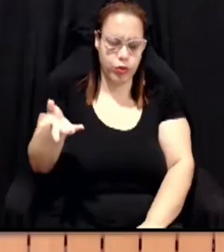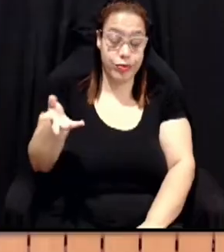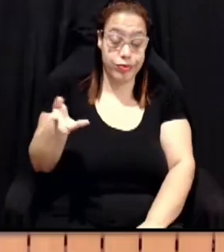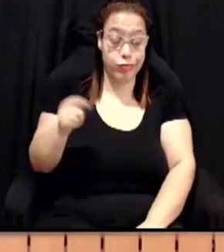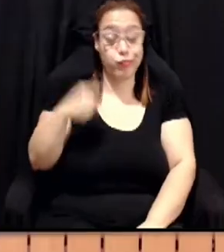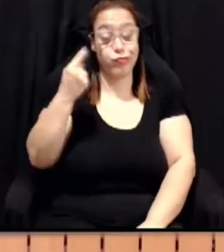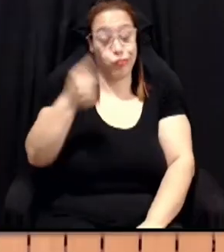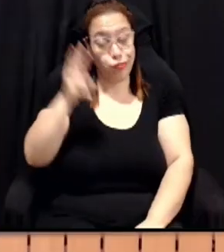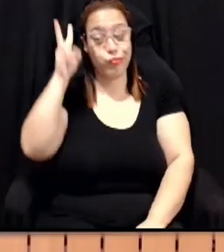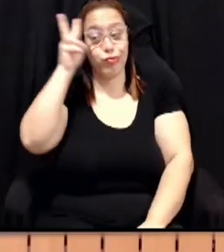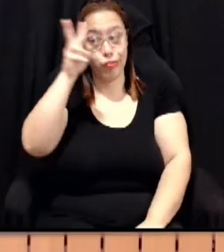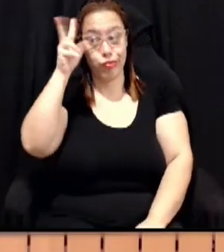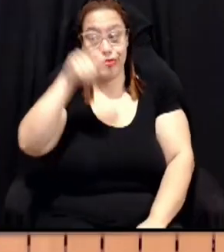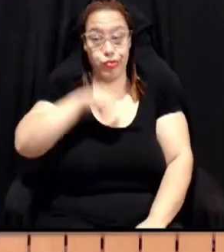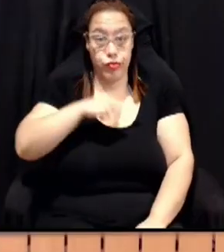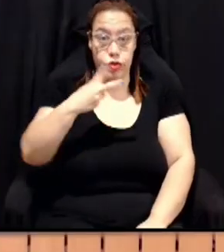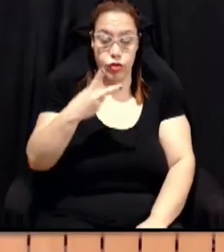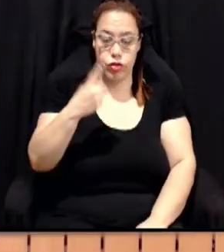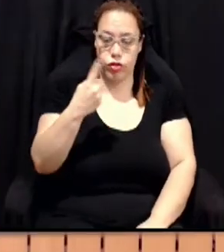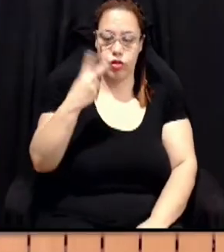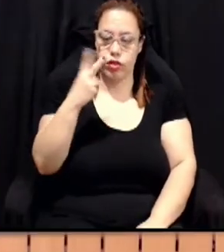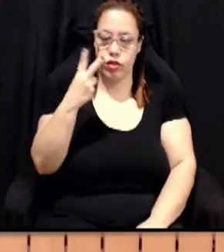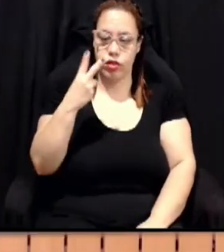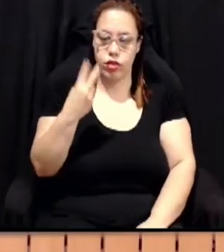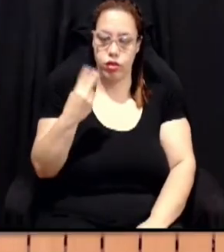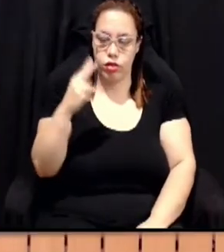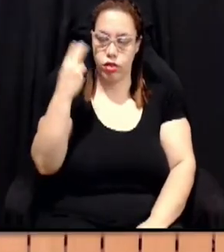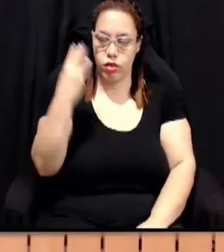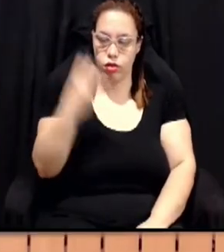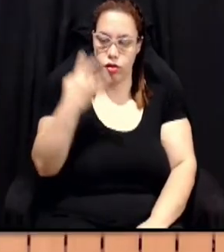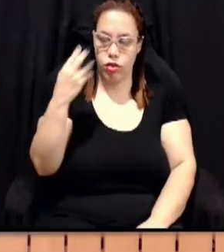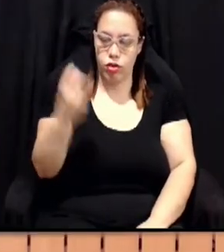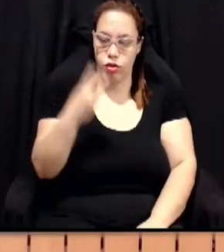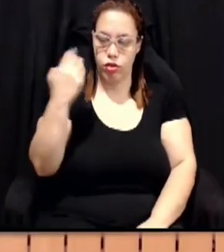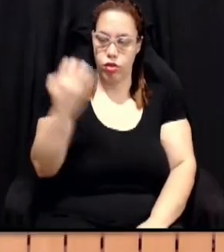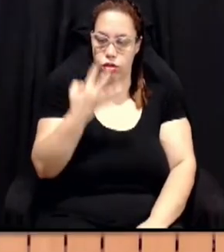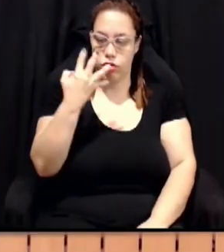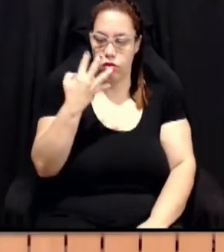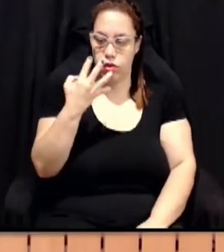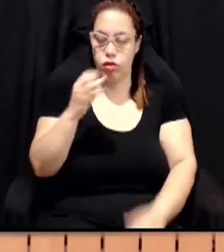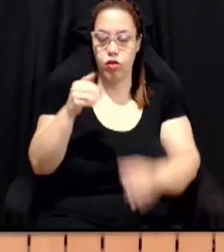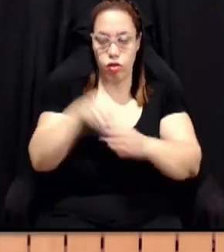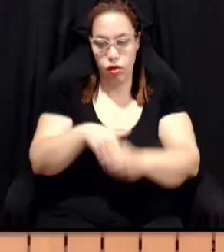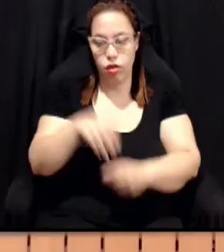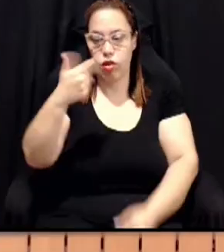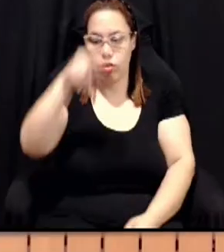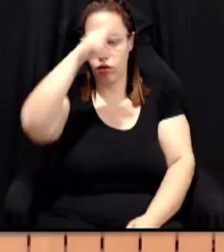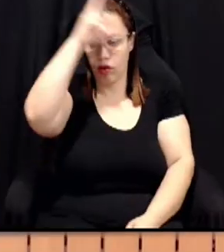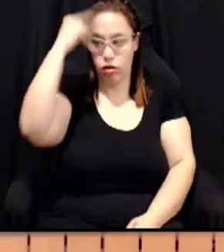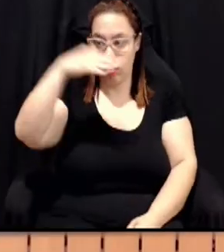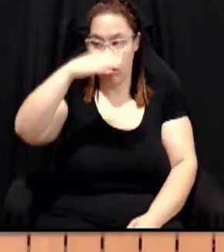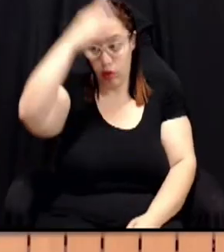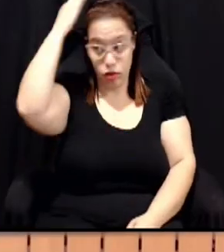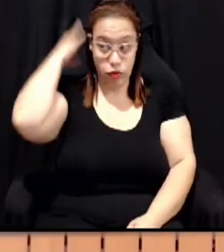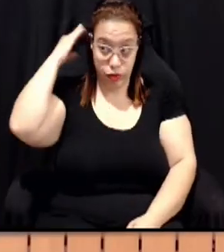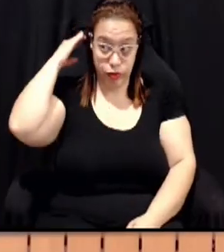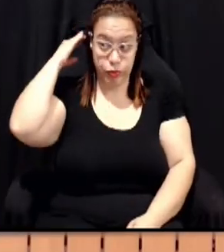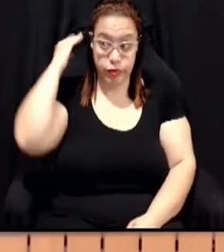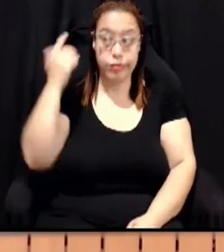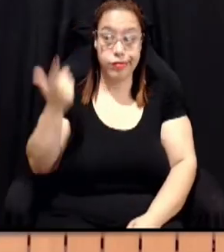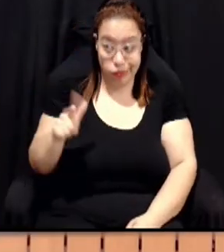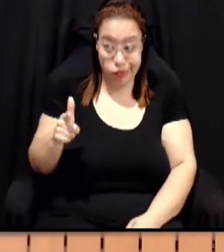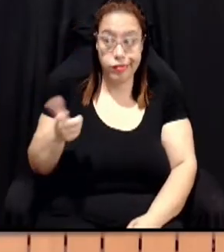nós temos 21, 22, 23, 24, depois a reeleição do prefeito, a eleição e reeleição do prefeito